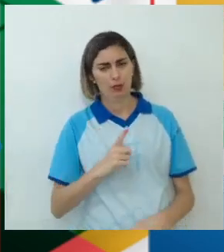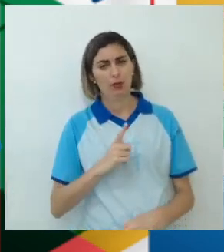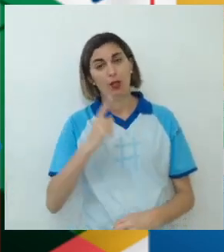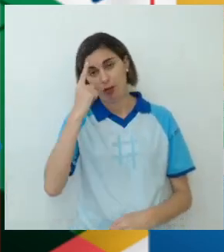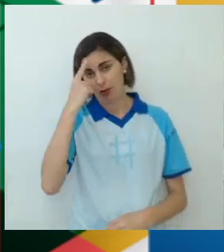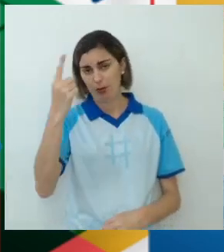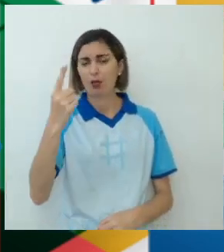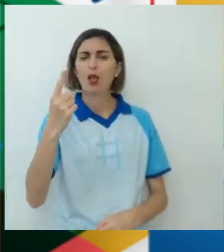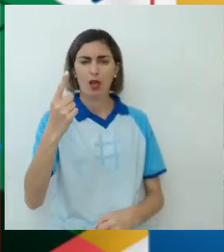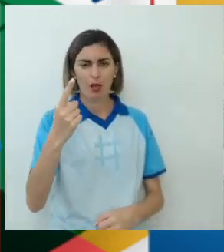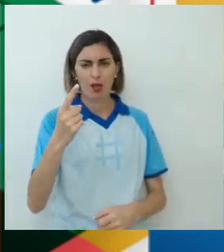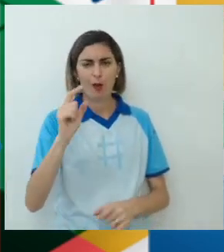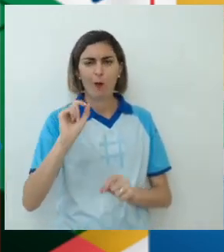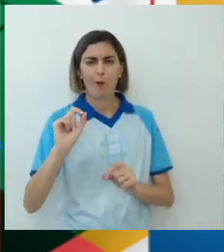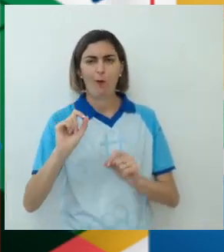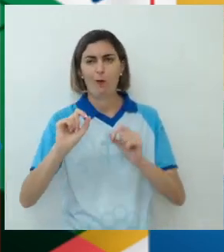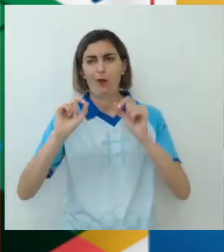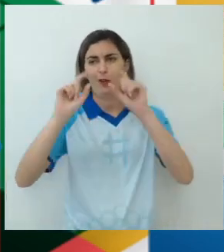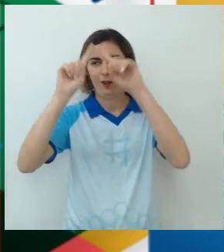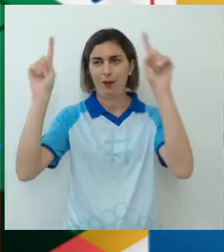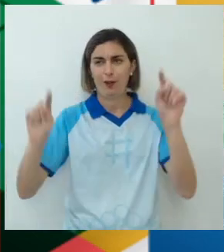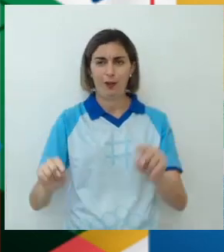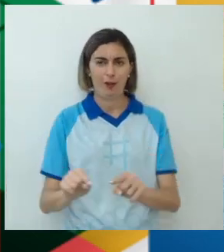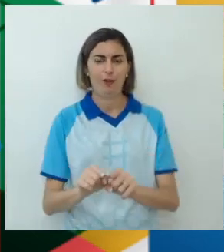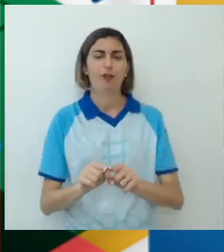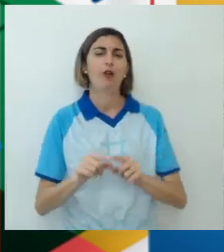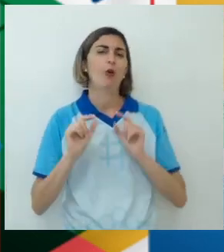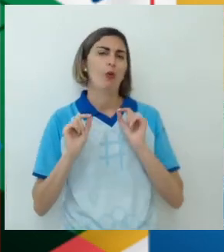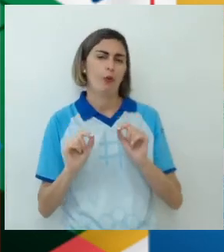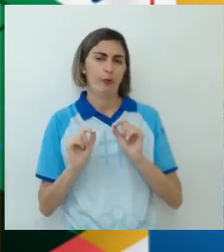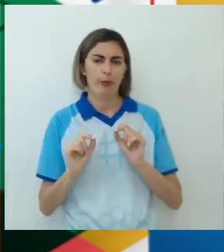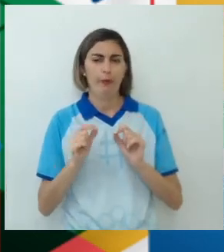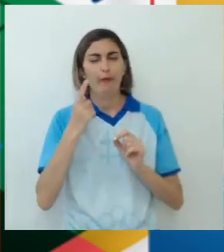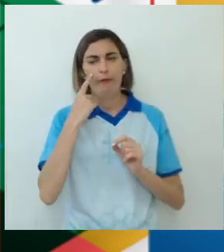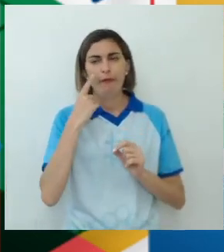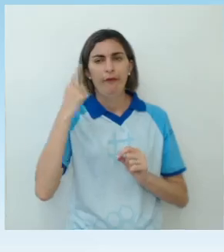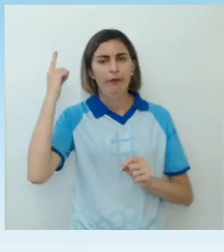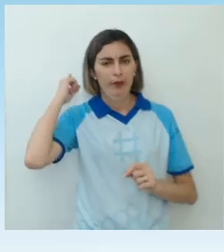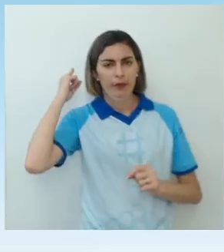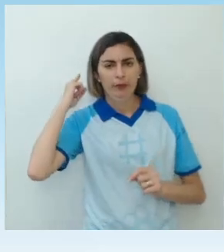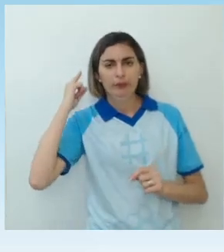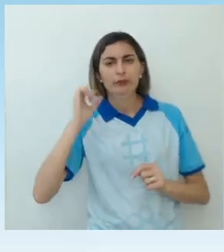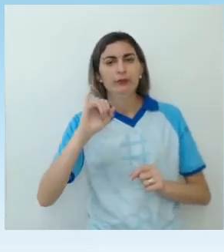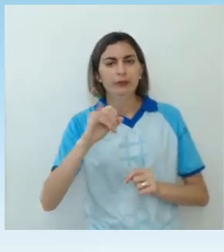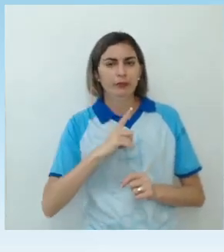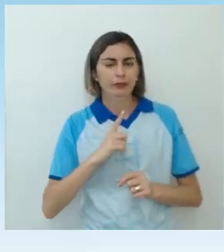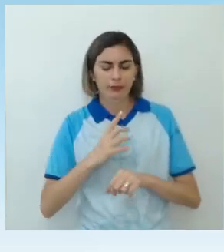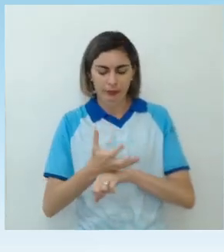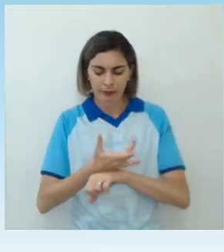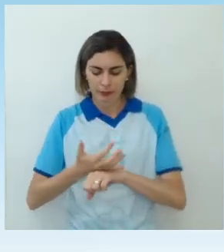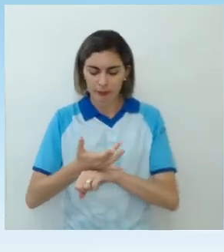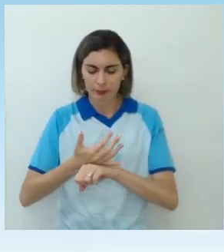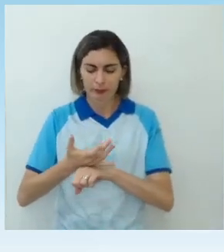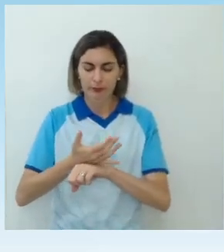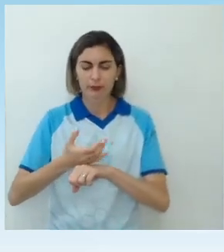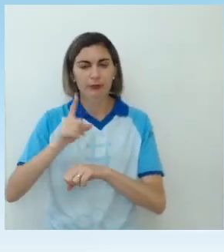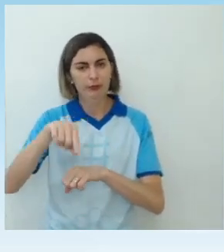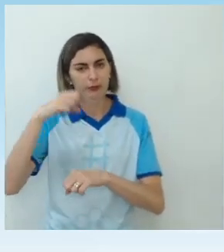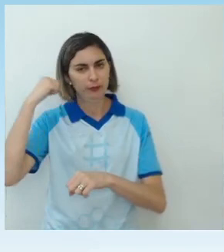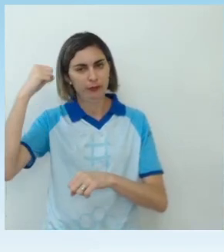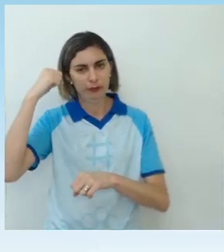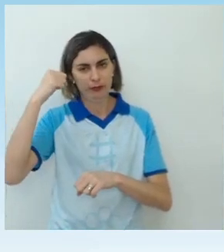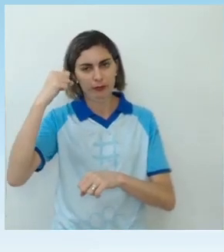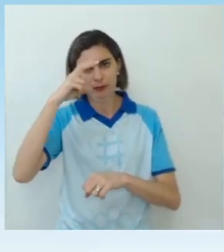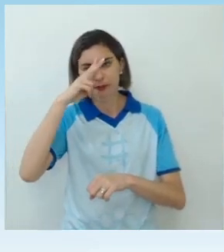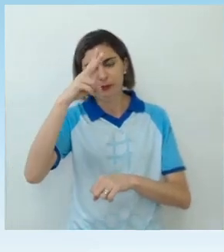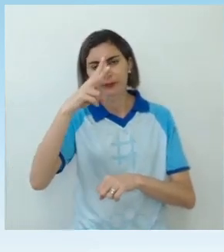ideia de gangorra de conjugação para a broncha de Lowry. O que é que isso quer dizer? Olha para cá. Se eu tiver um ácido que é forte,